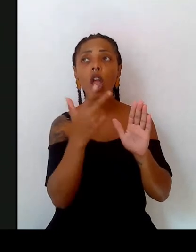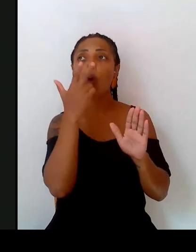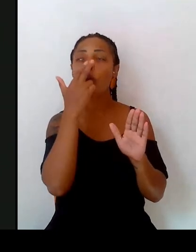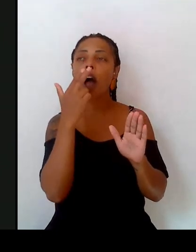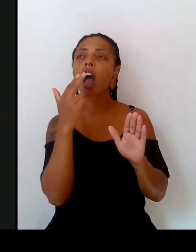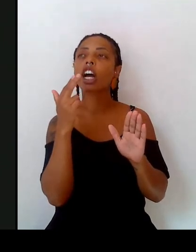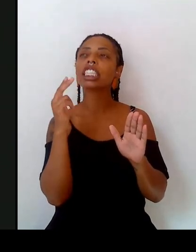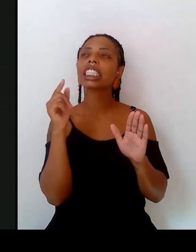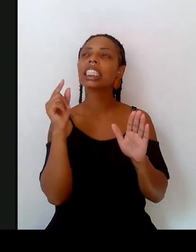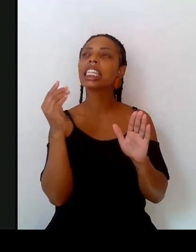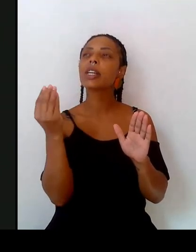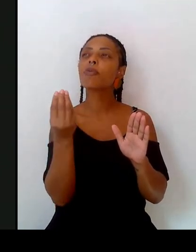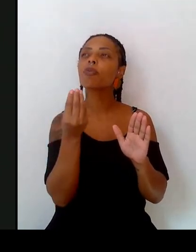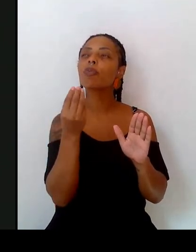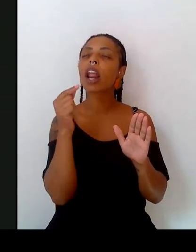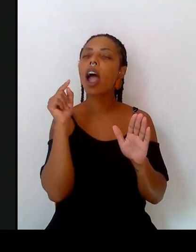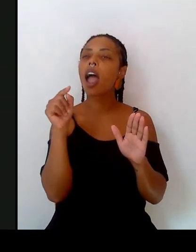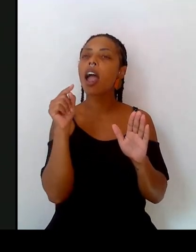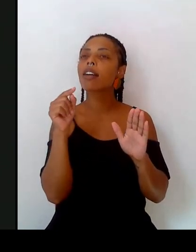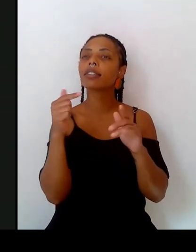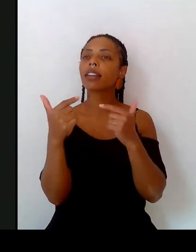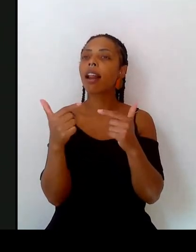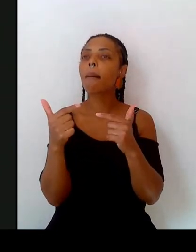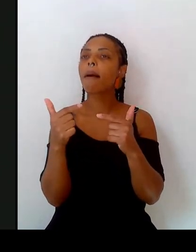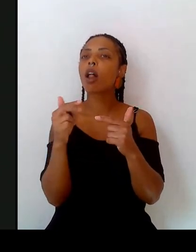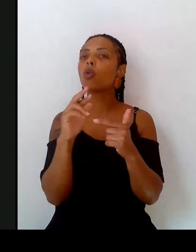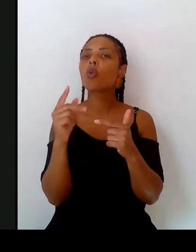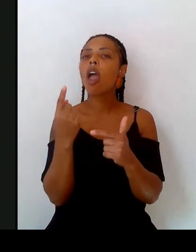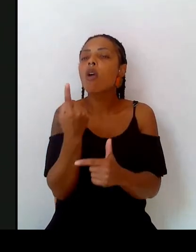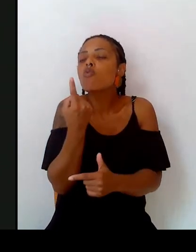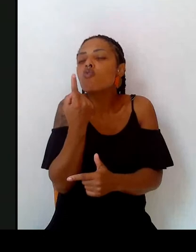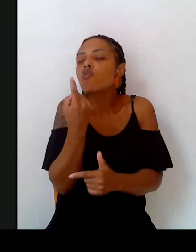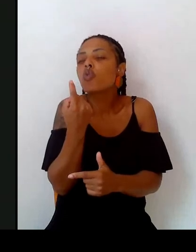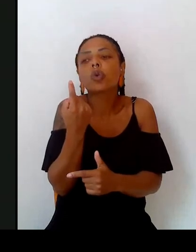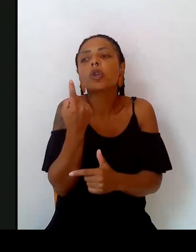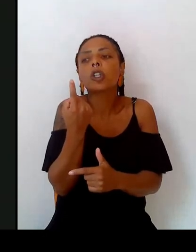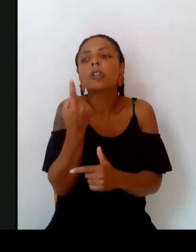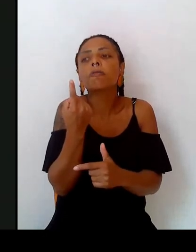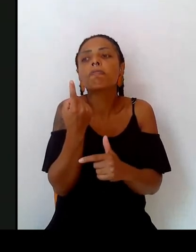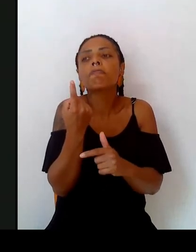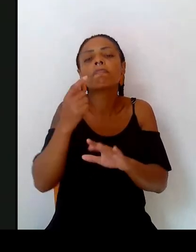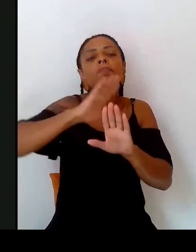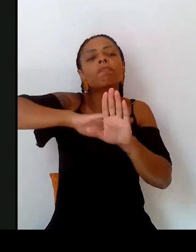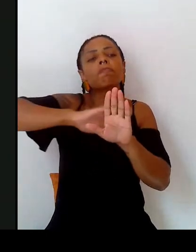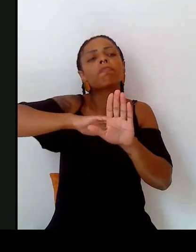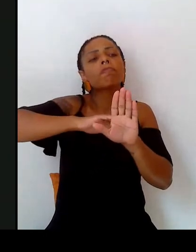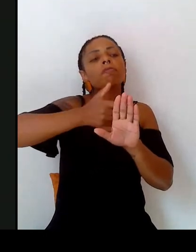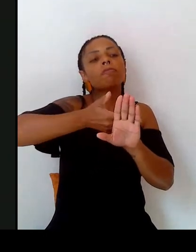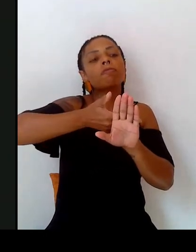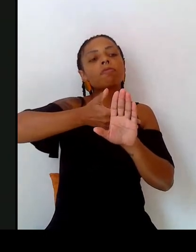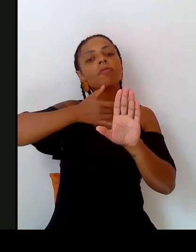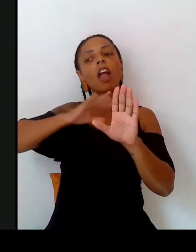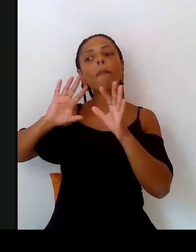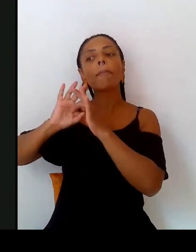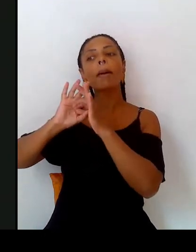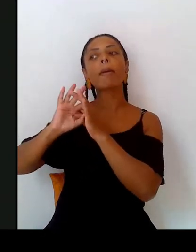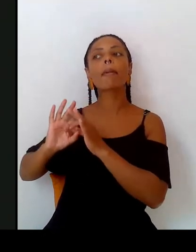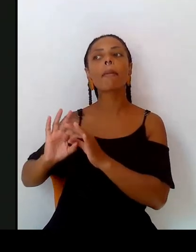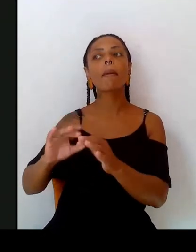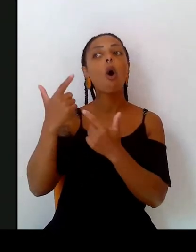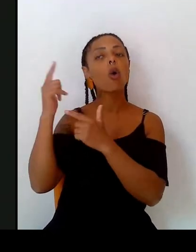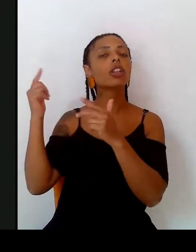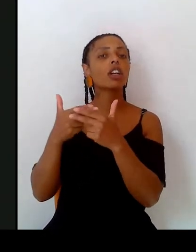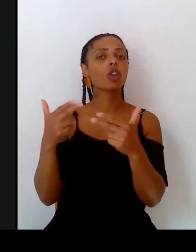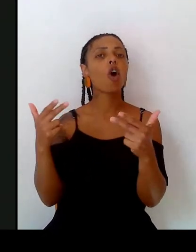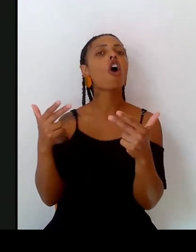unicidade da sua do seu isolamento e ela ganha uma relação